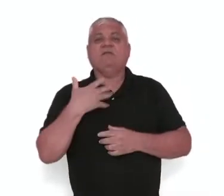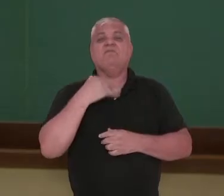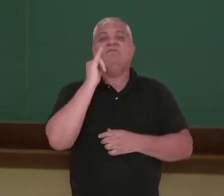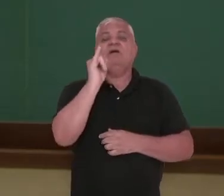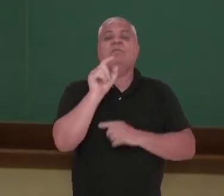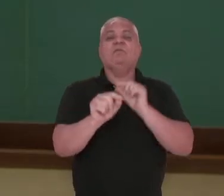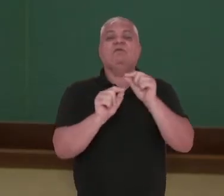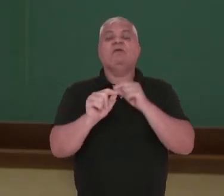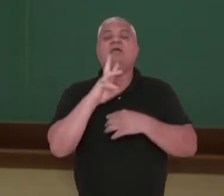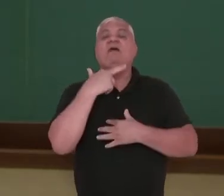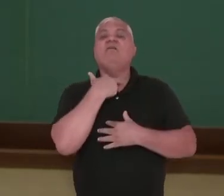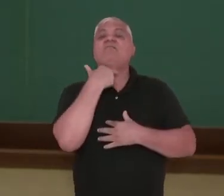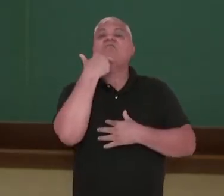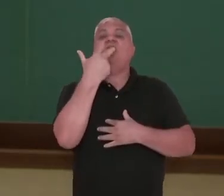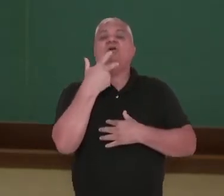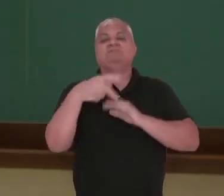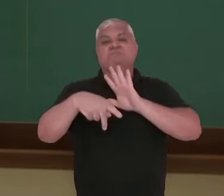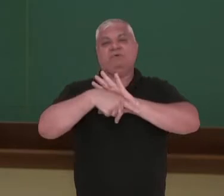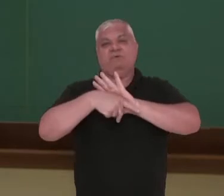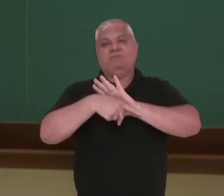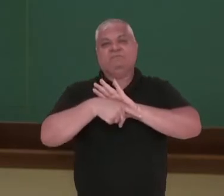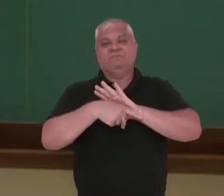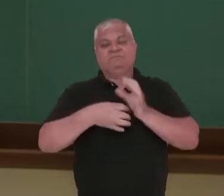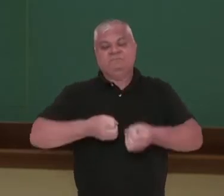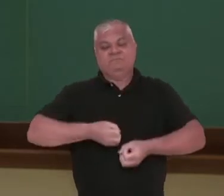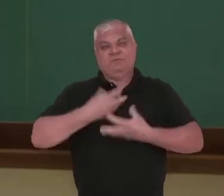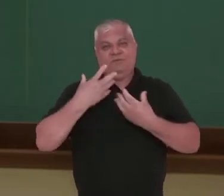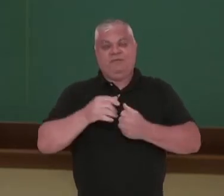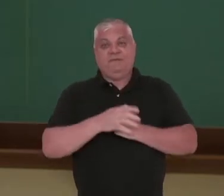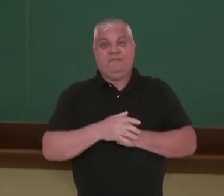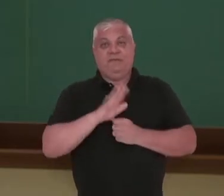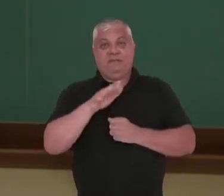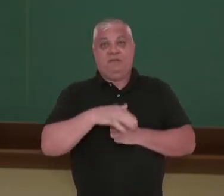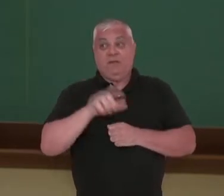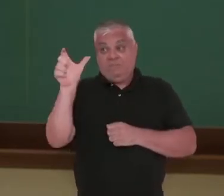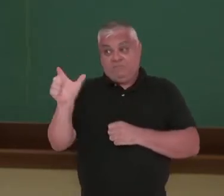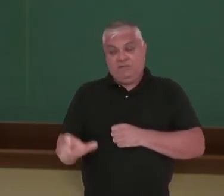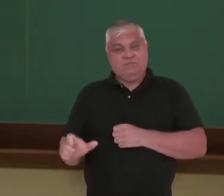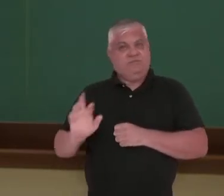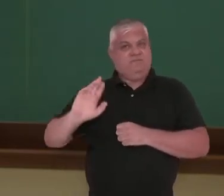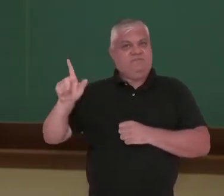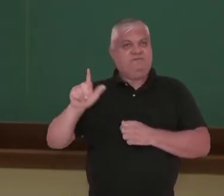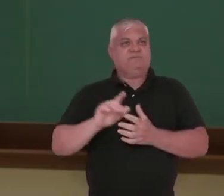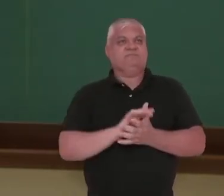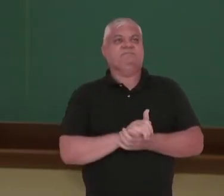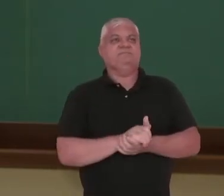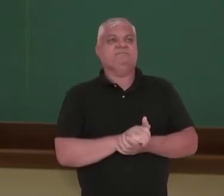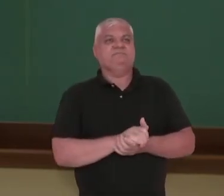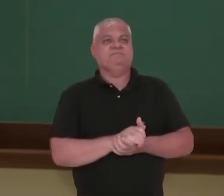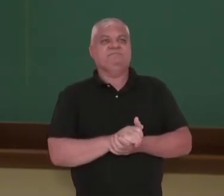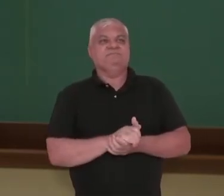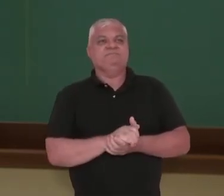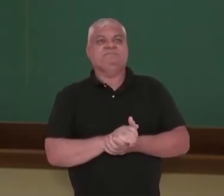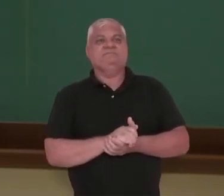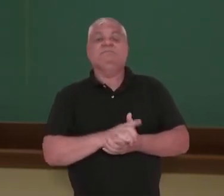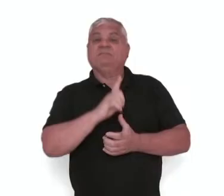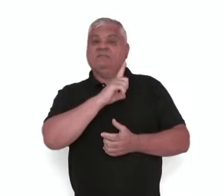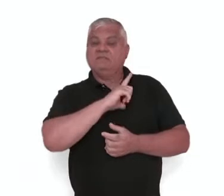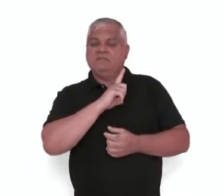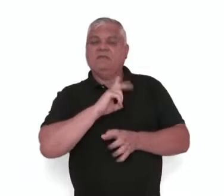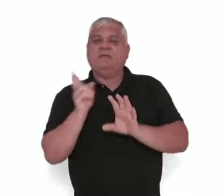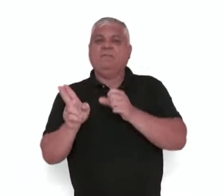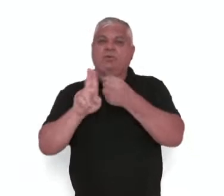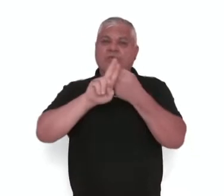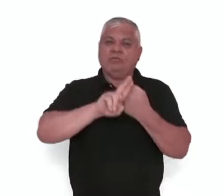é a voz do poema, diferente do narrador, não confundir. A predominância de pronomes